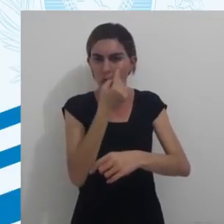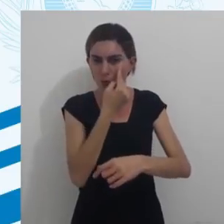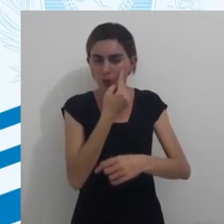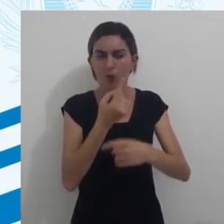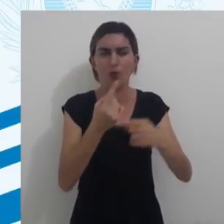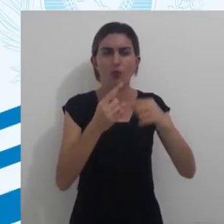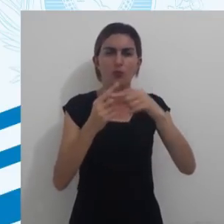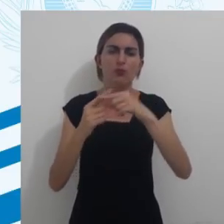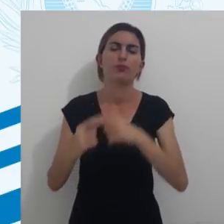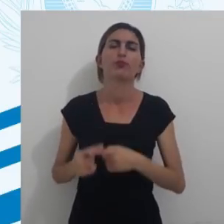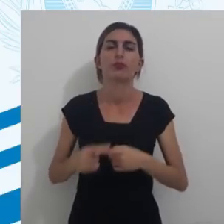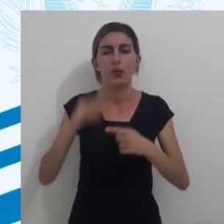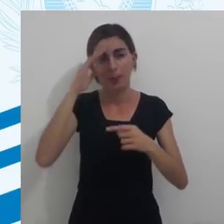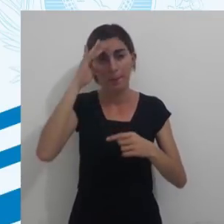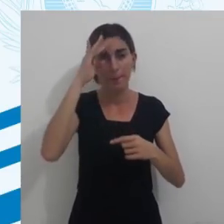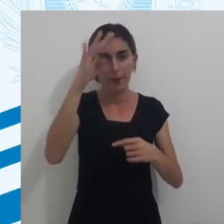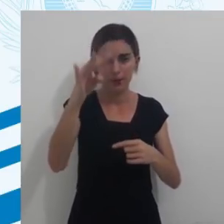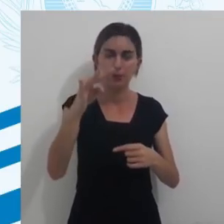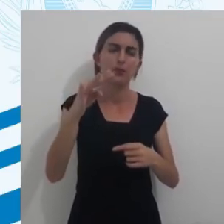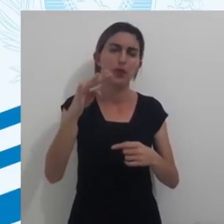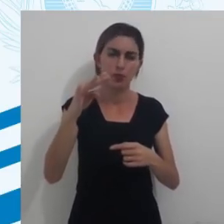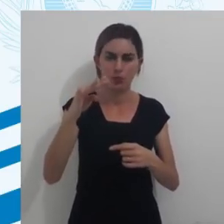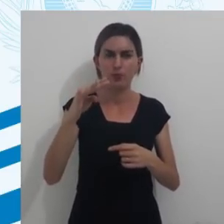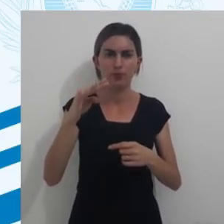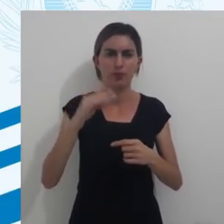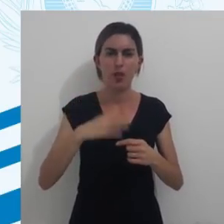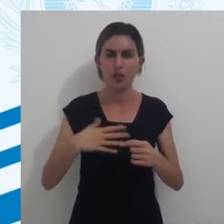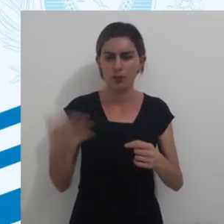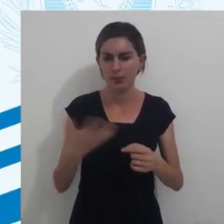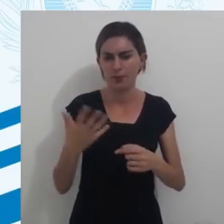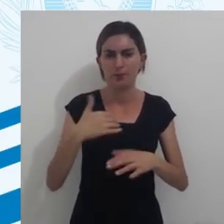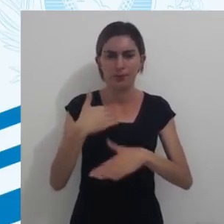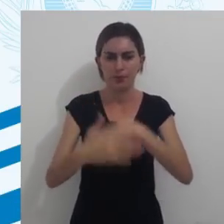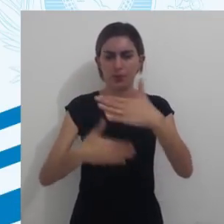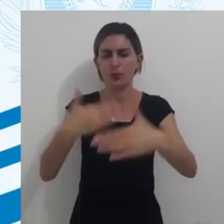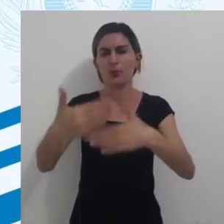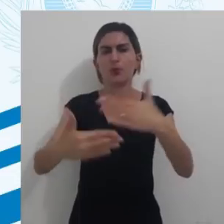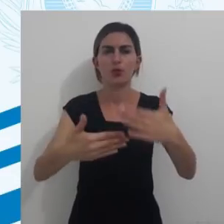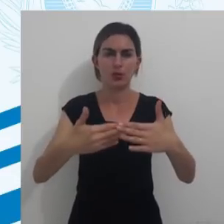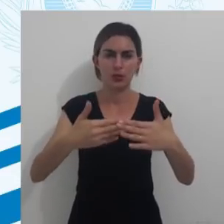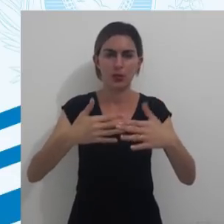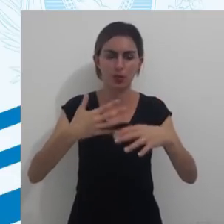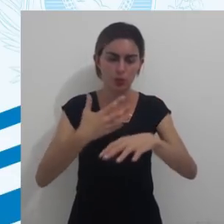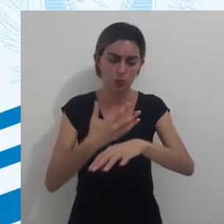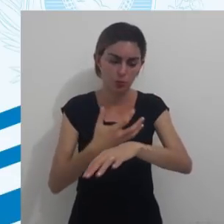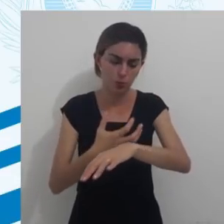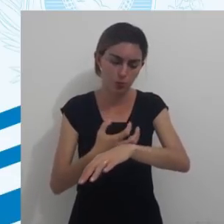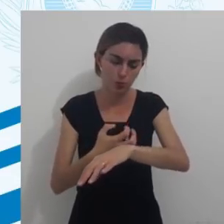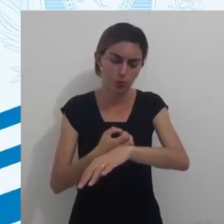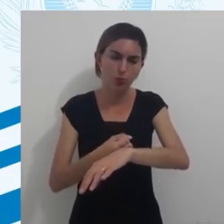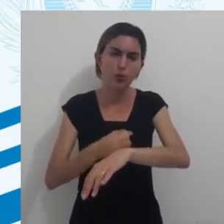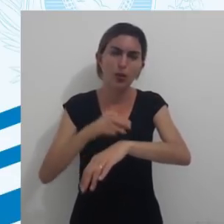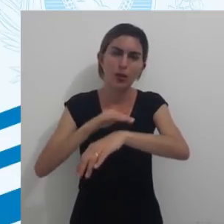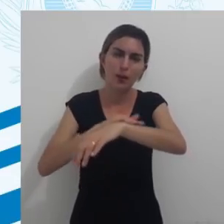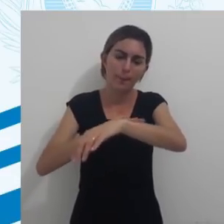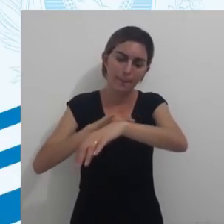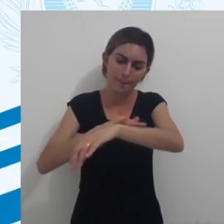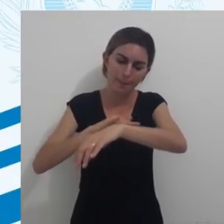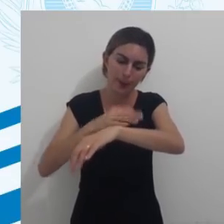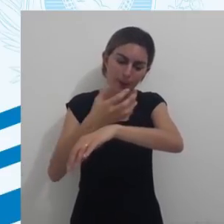O principal de operação é a aceleração do processo de cicatrização de